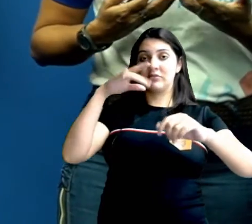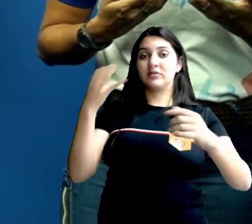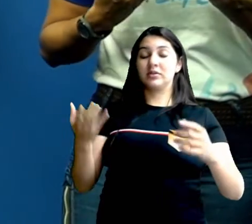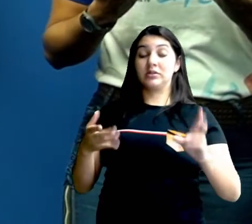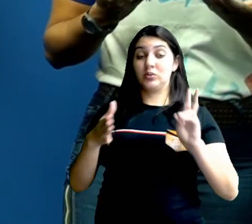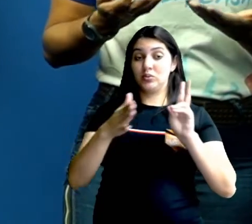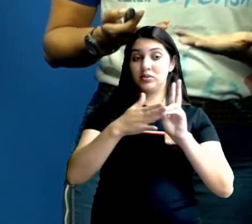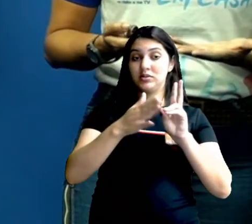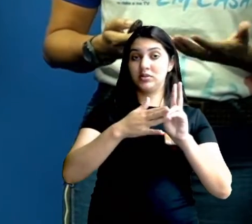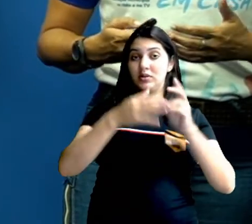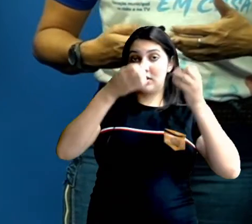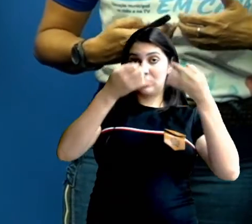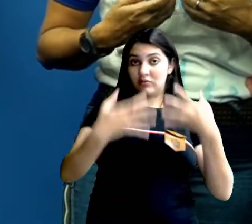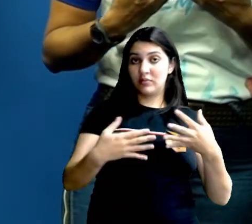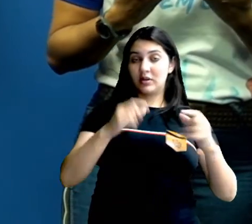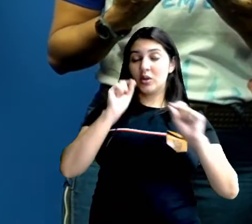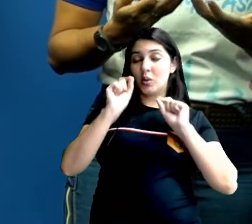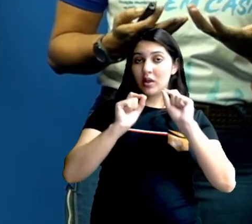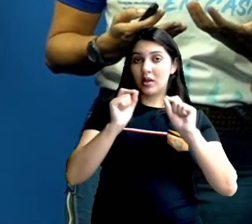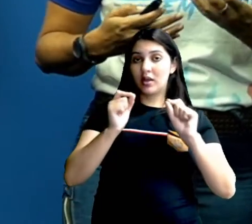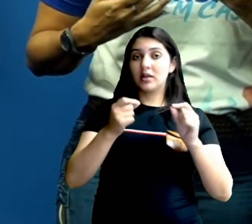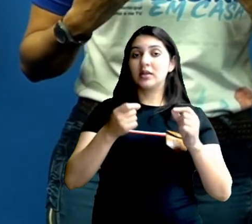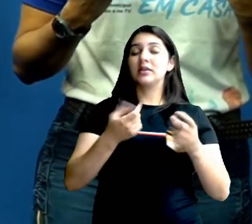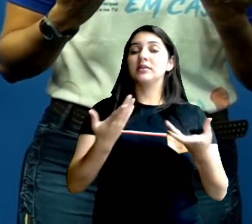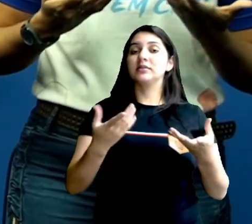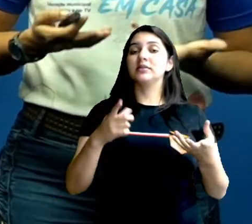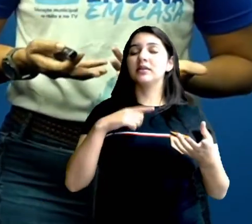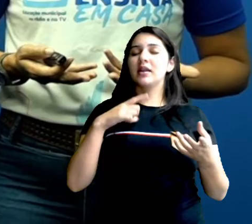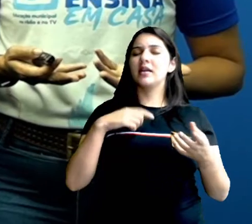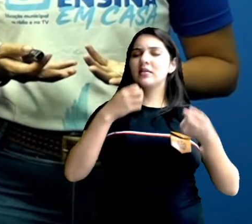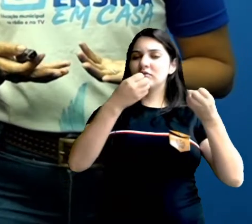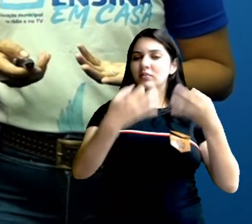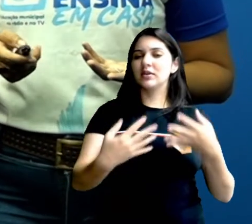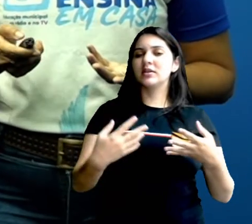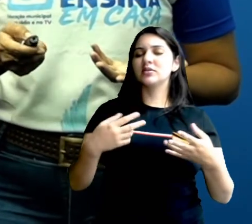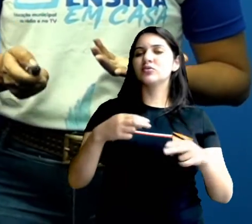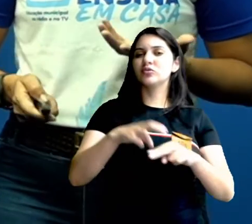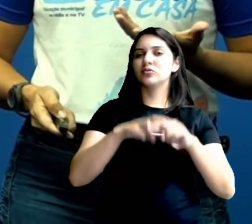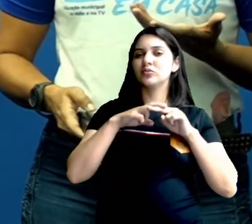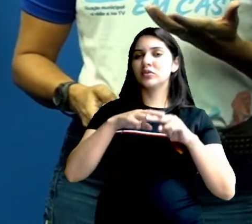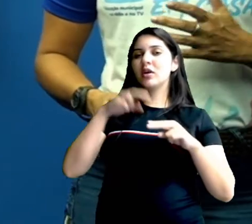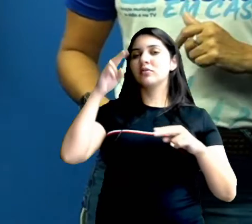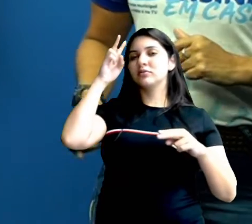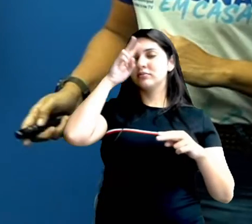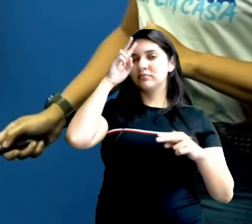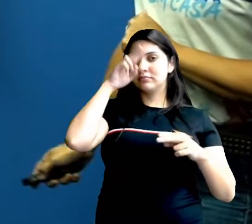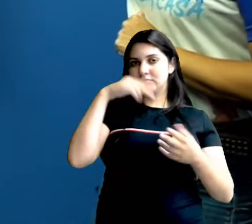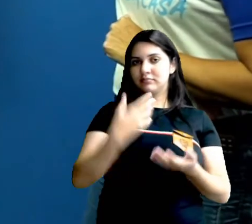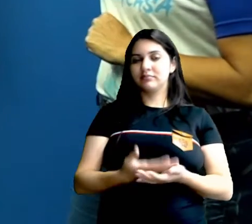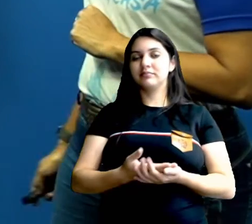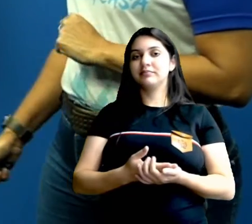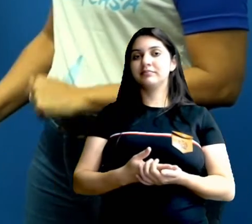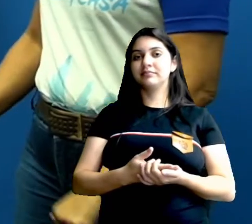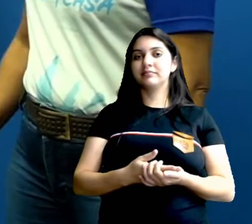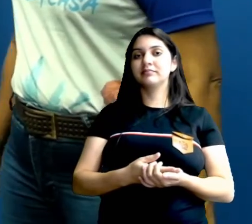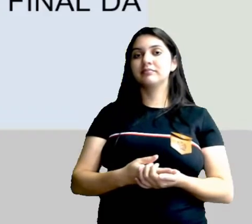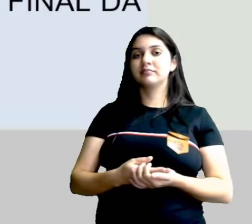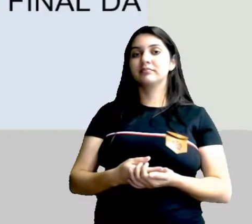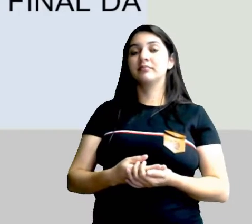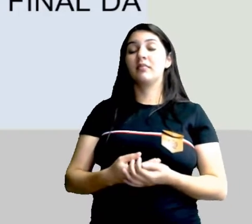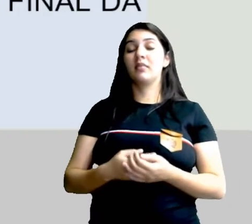os índios, eles explicam, ele tem as explicações através dos contos, né? O